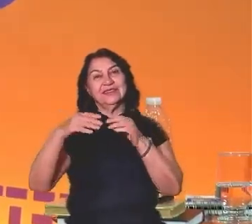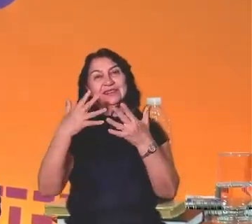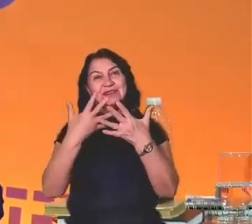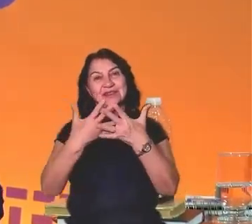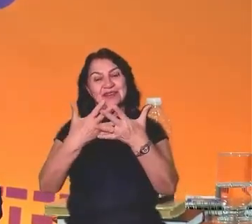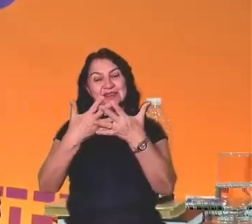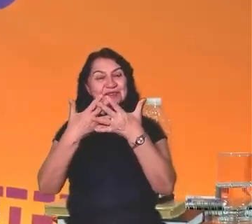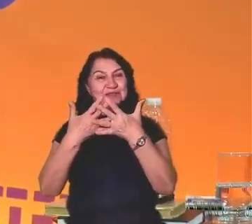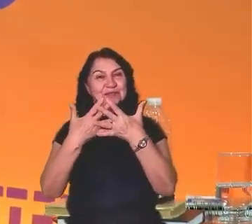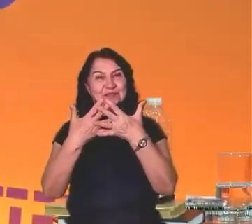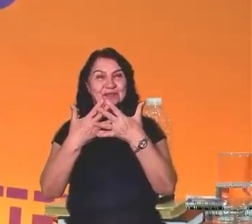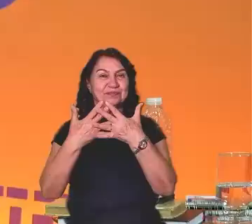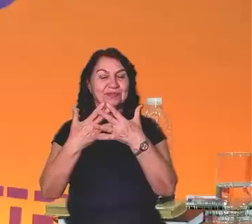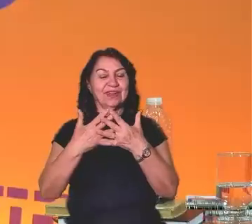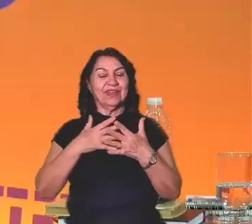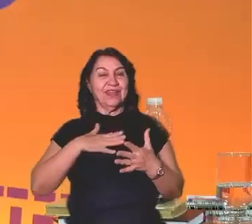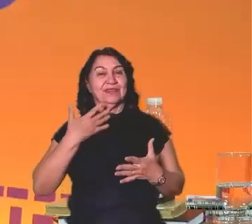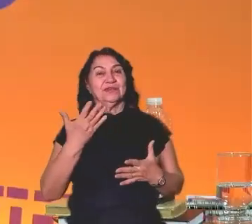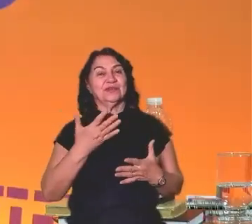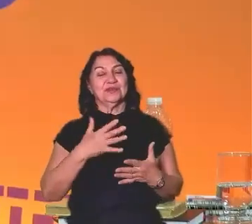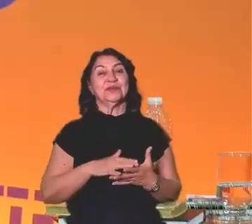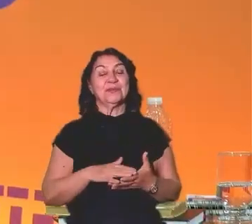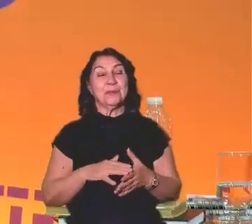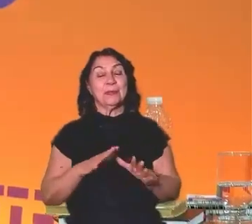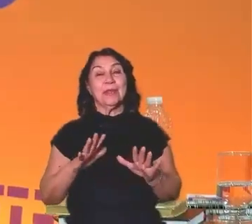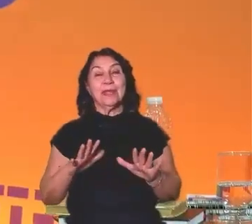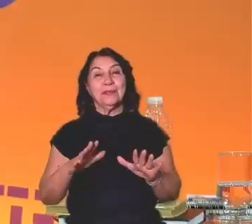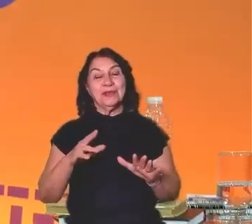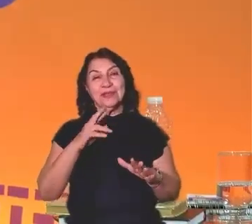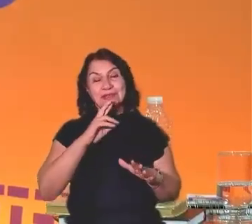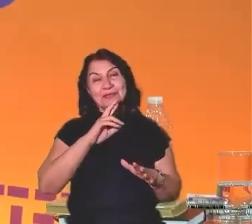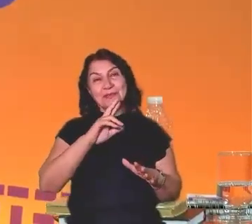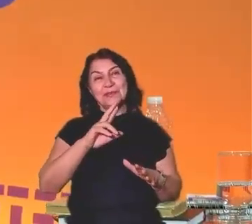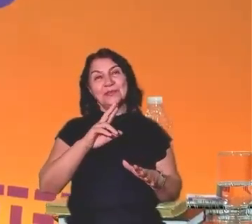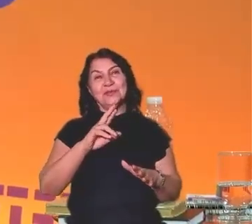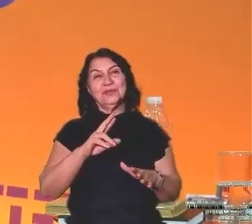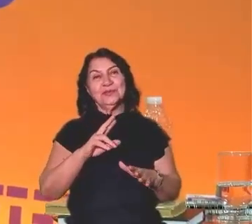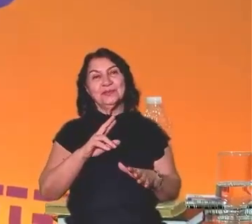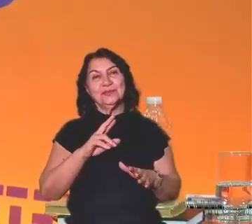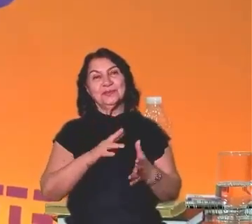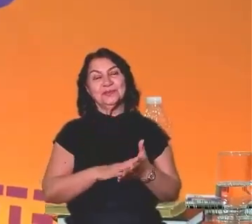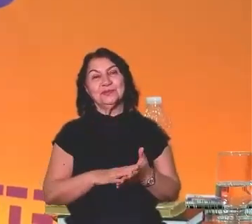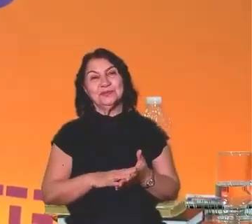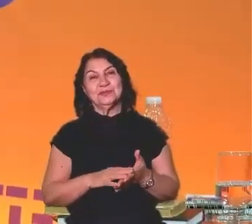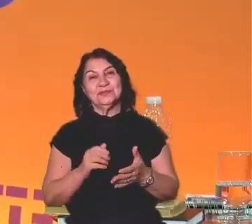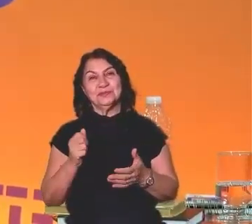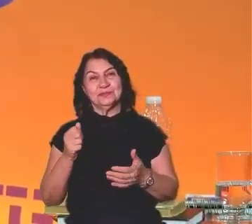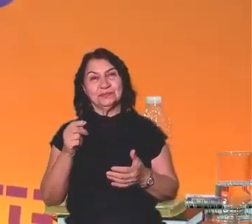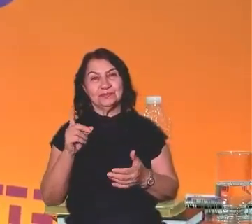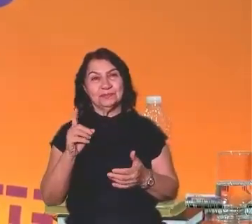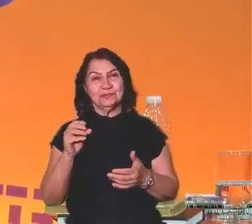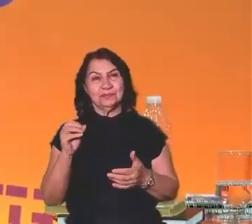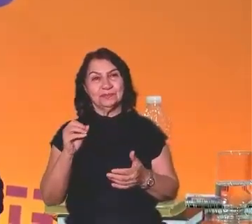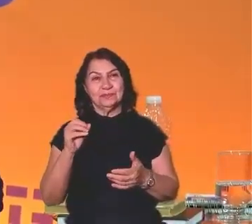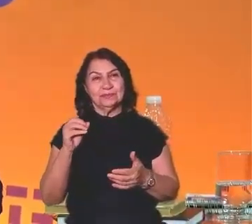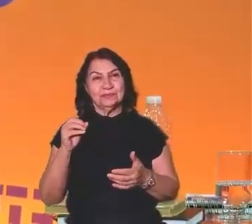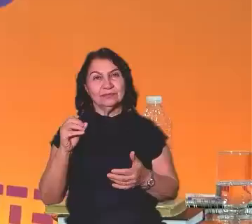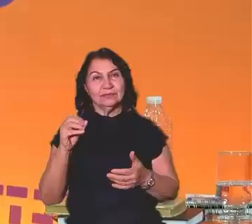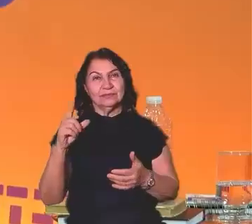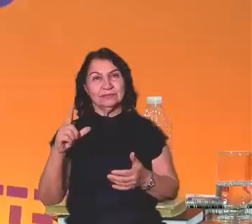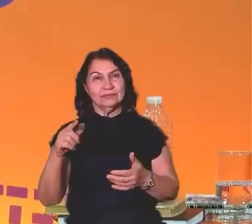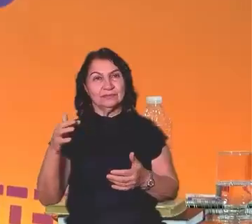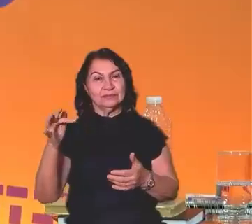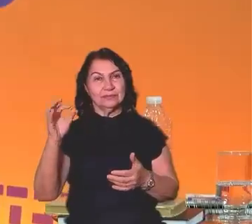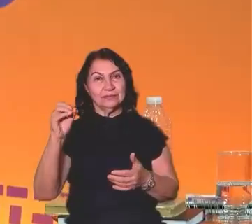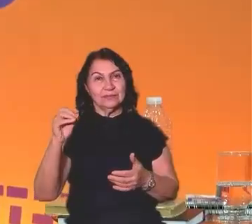ela assusta. Mas respondendo a sua pergunta, Adolfo, eu sempre fui da educação,